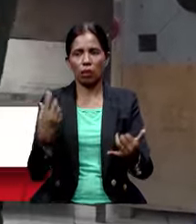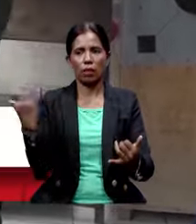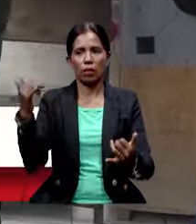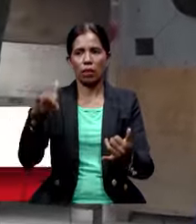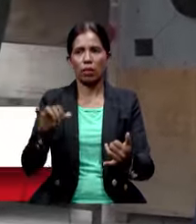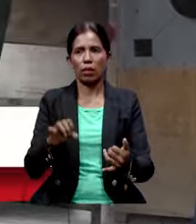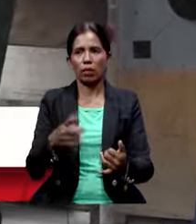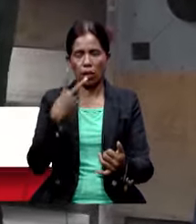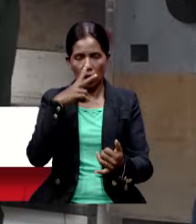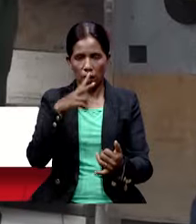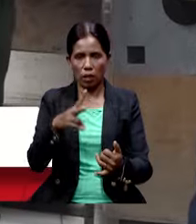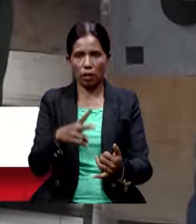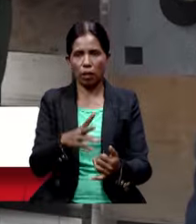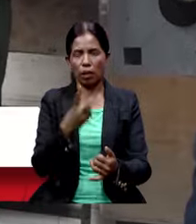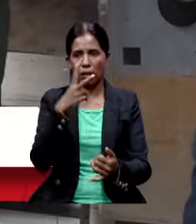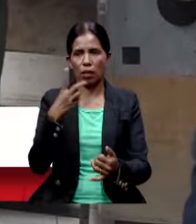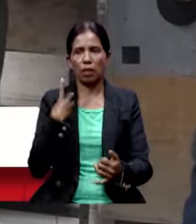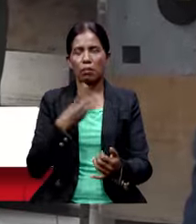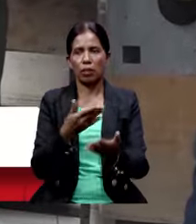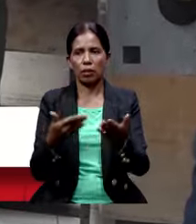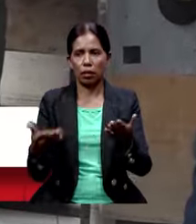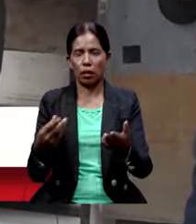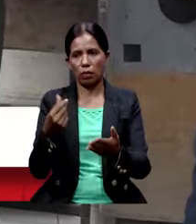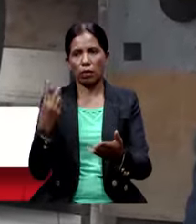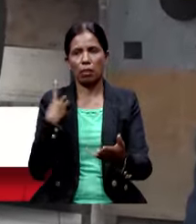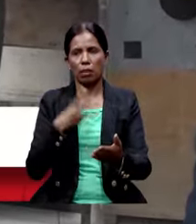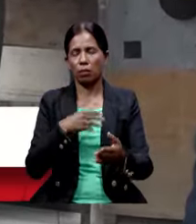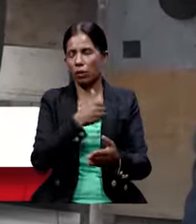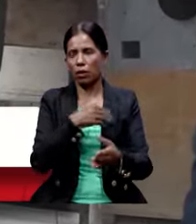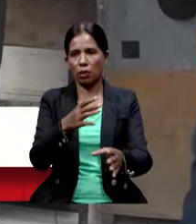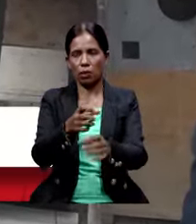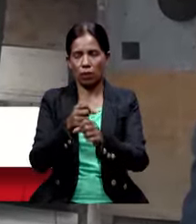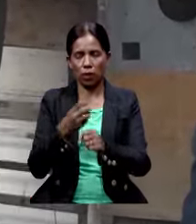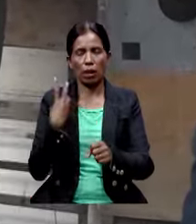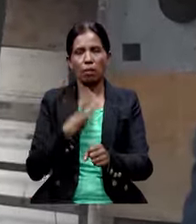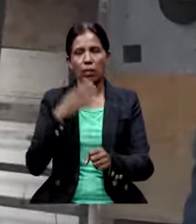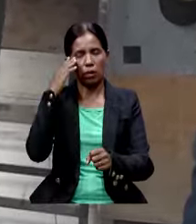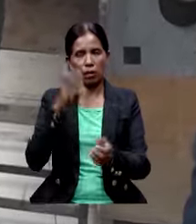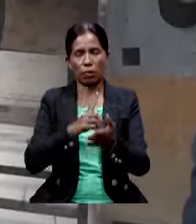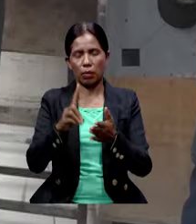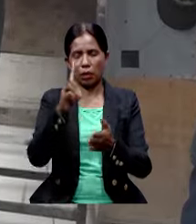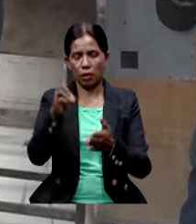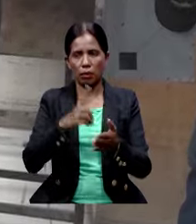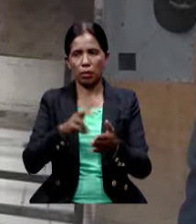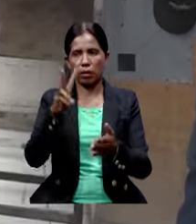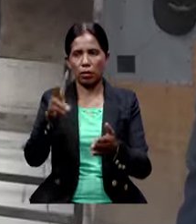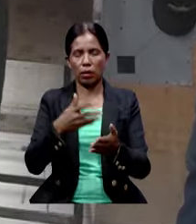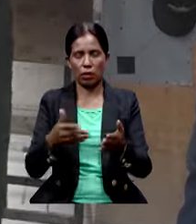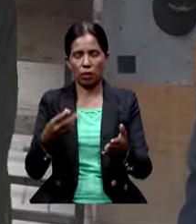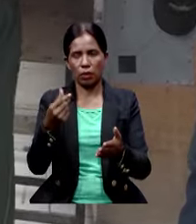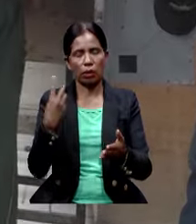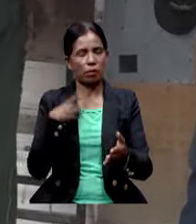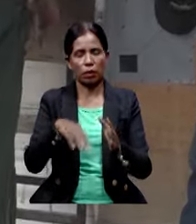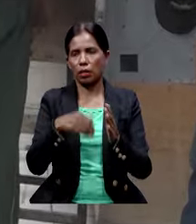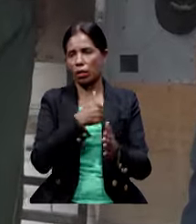de ma are de ne ma kamne sasang mitu ya laram sam chira ka sai amenu kal se semana ida ka semana ne ma sasang mitu ya laram chira ka